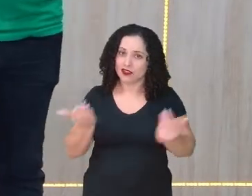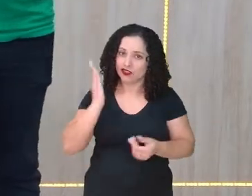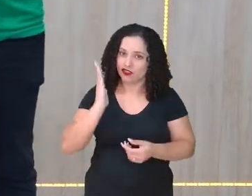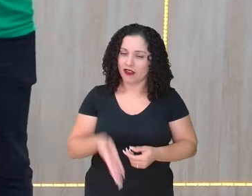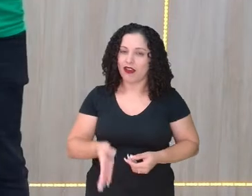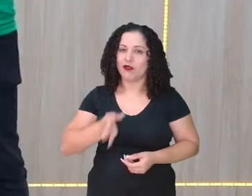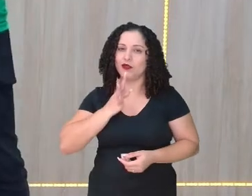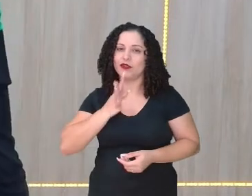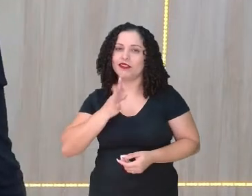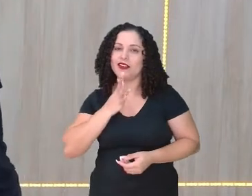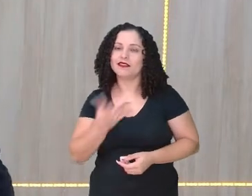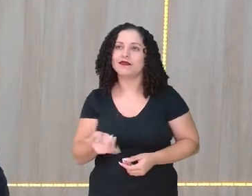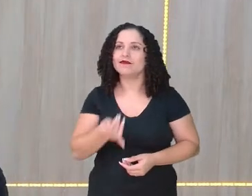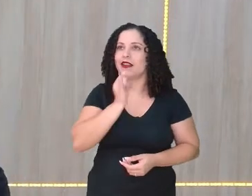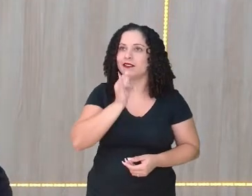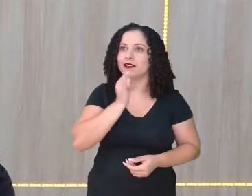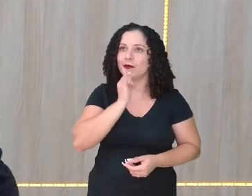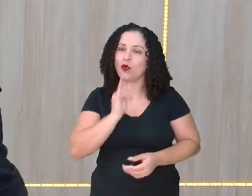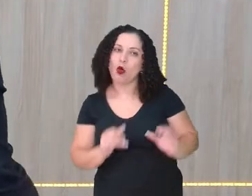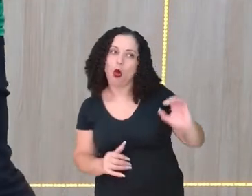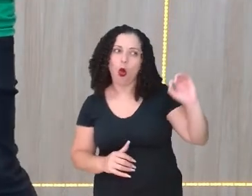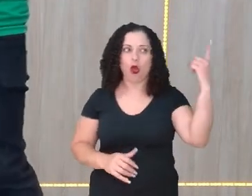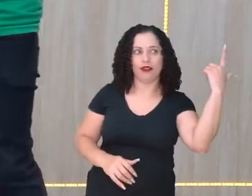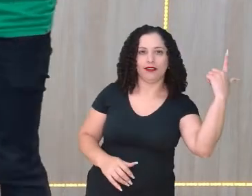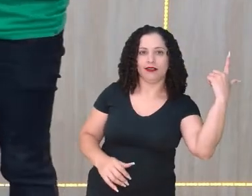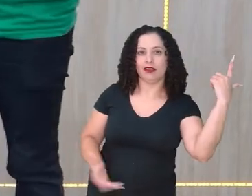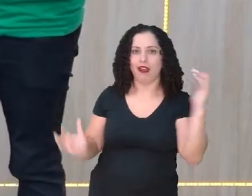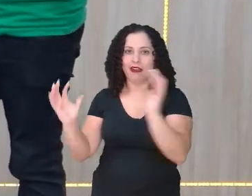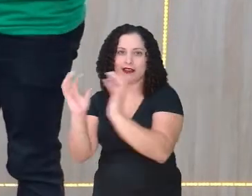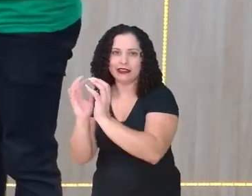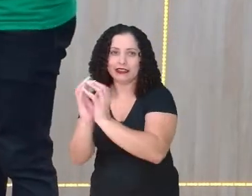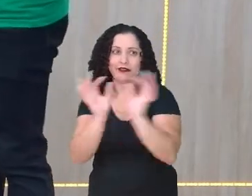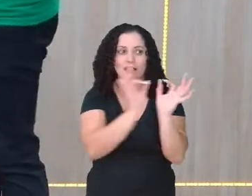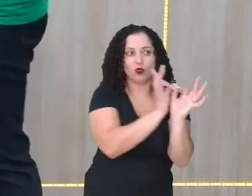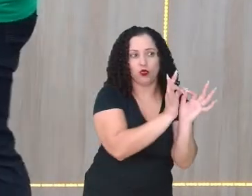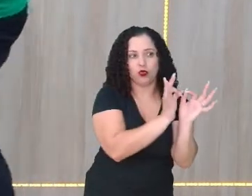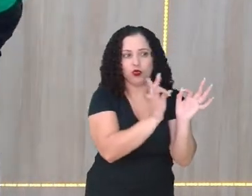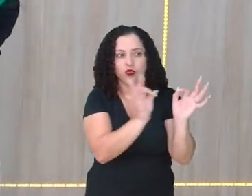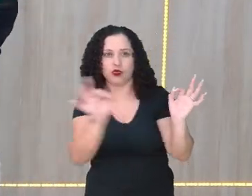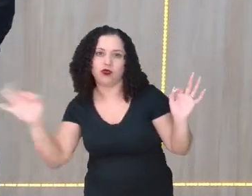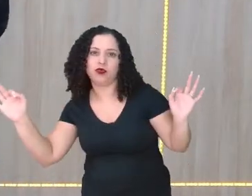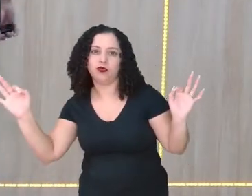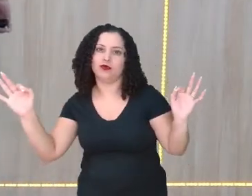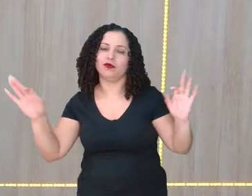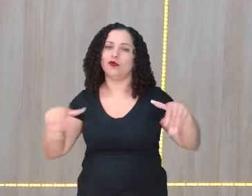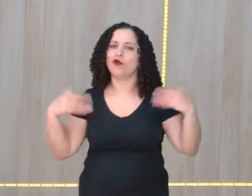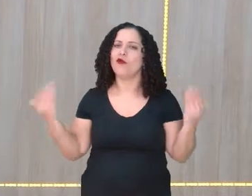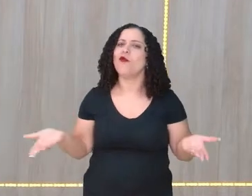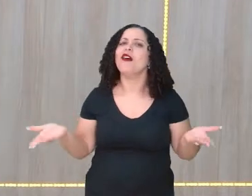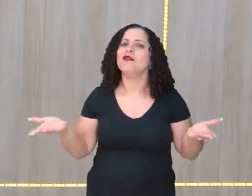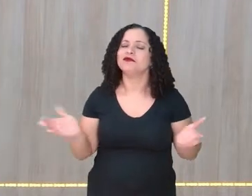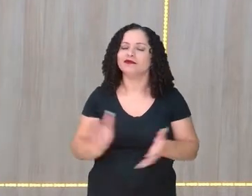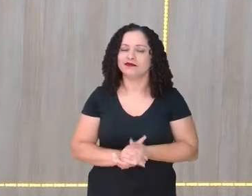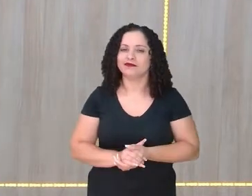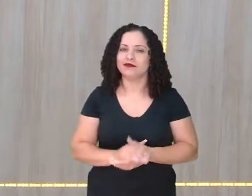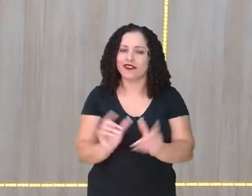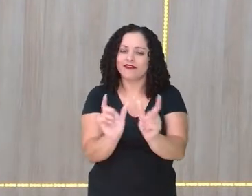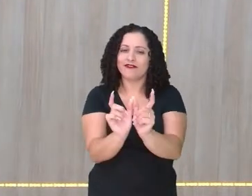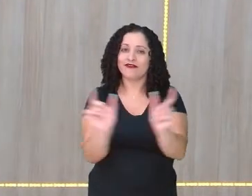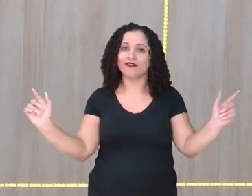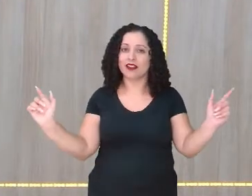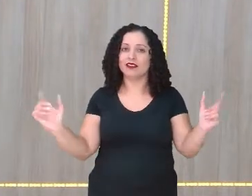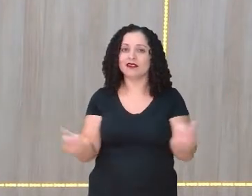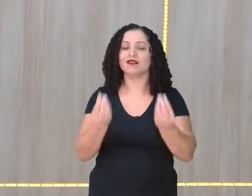distância de Recife para Olinda? Como é que eu transformo essa frase? How far is Recife